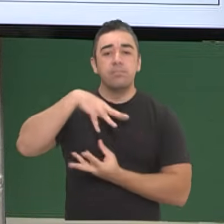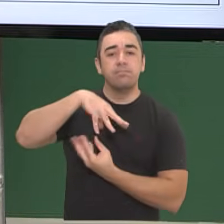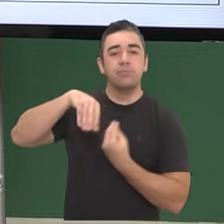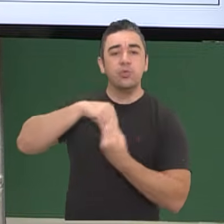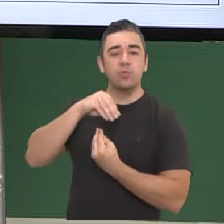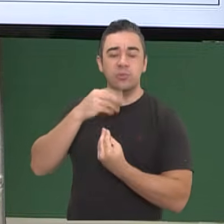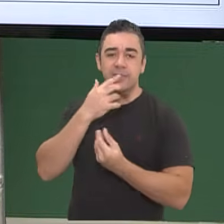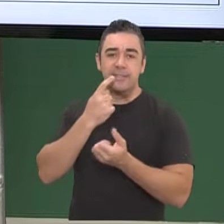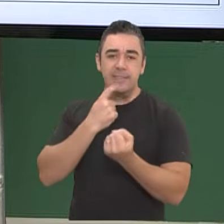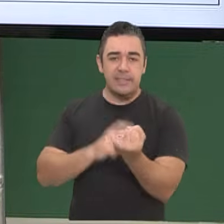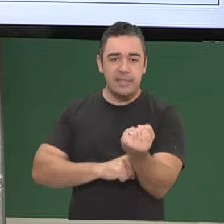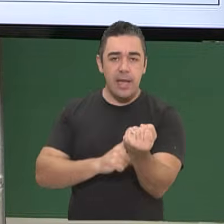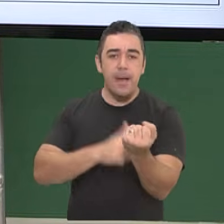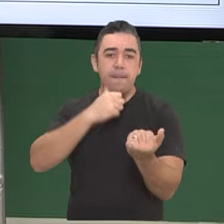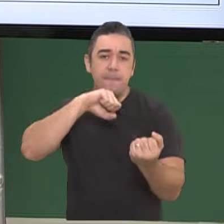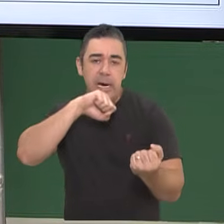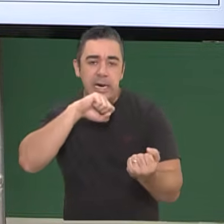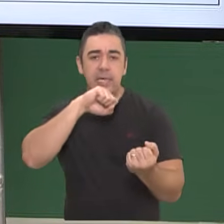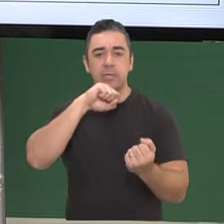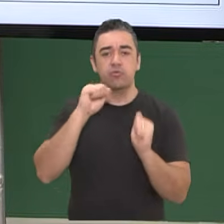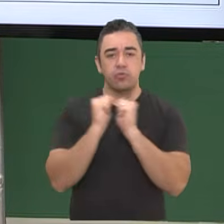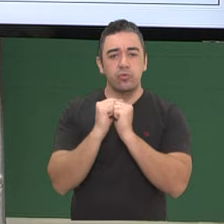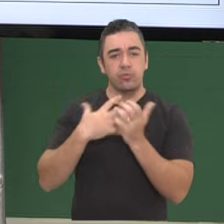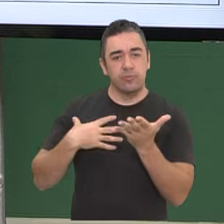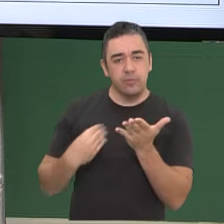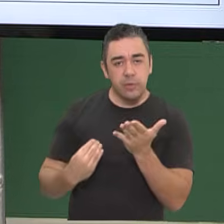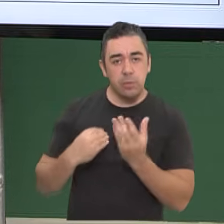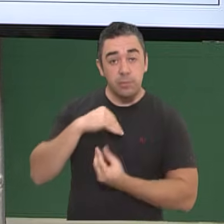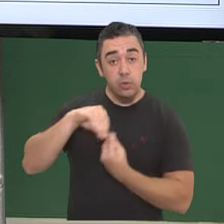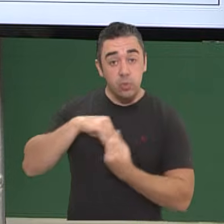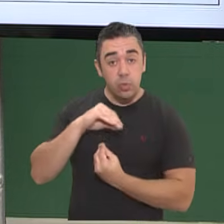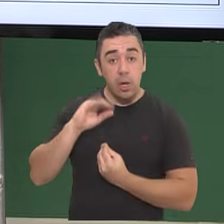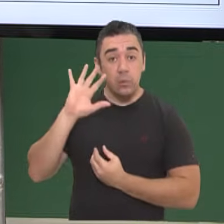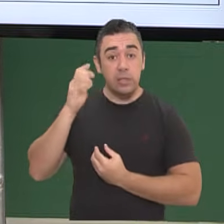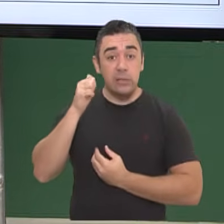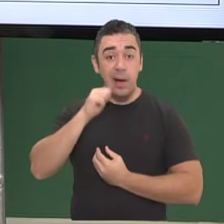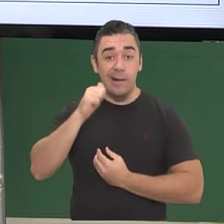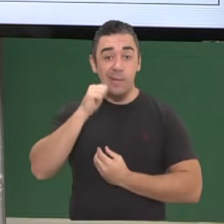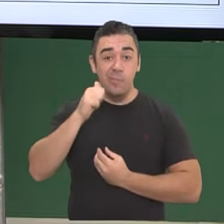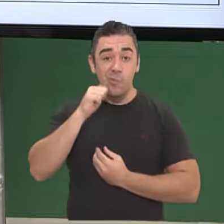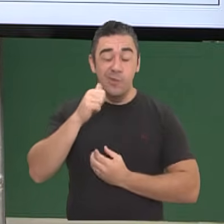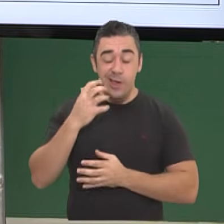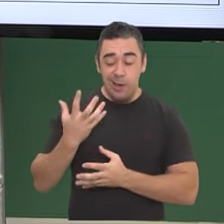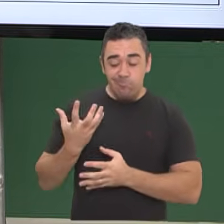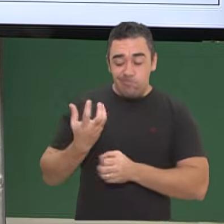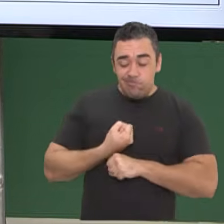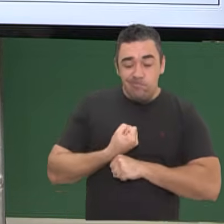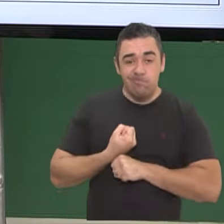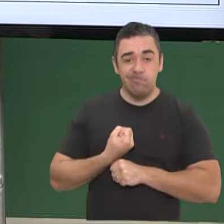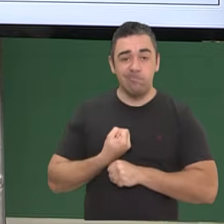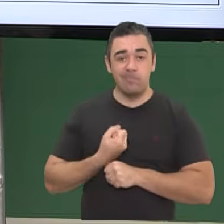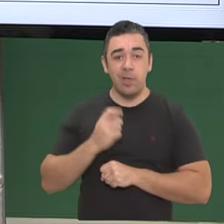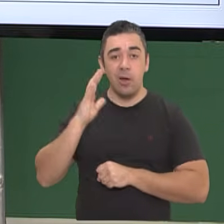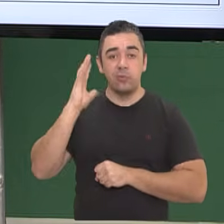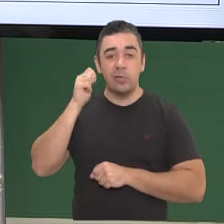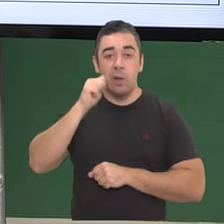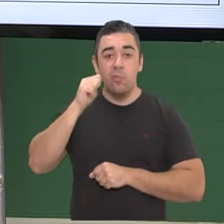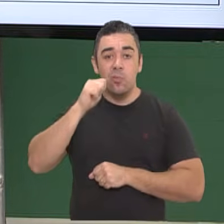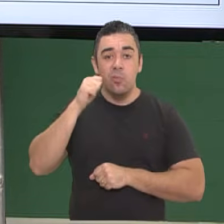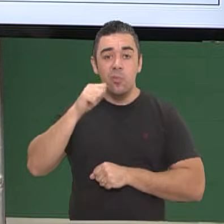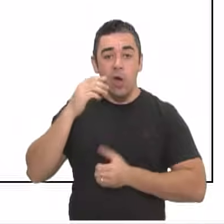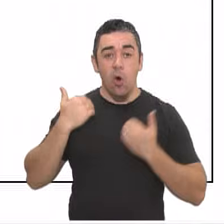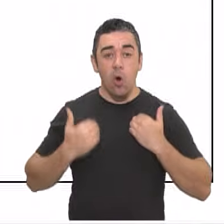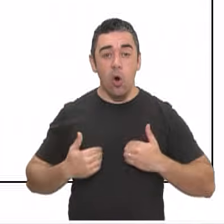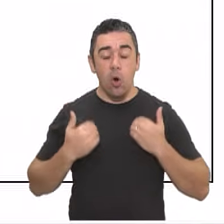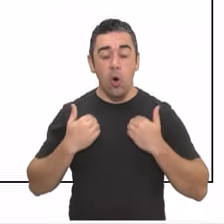filho. E essa mistura vai fazer com que a mulher seja sensibilizada, ou seja, ela vai